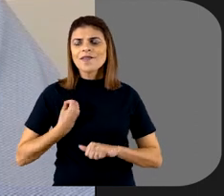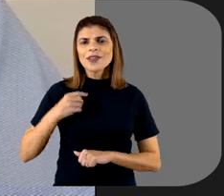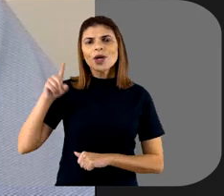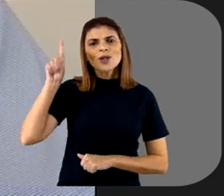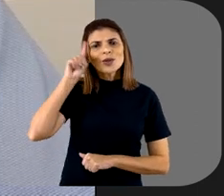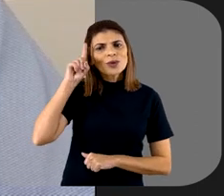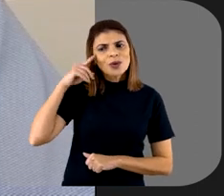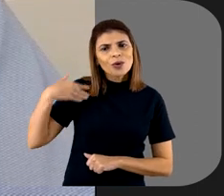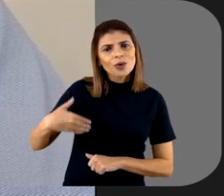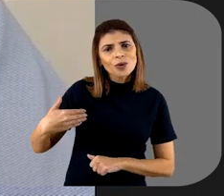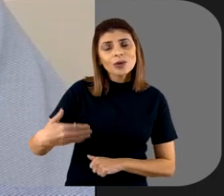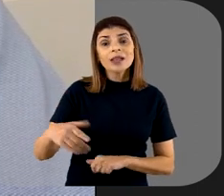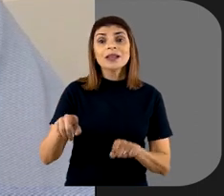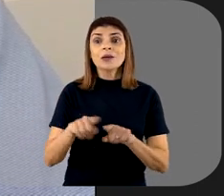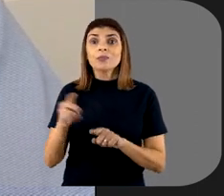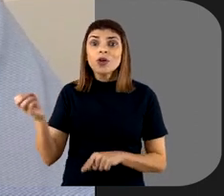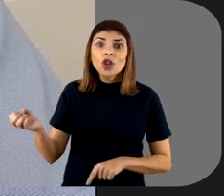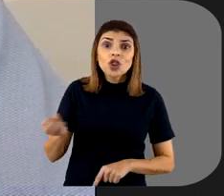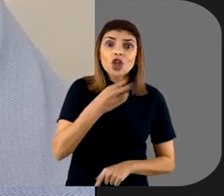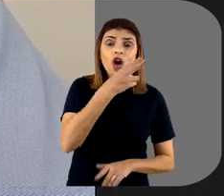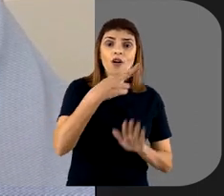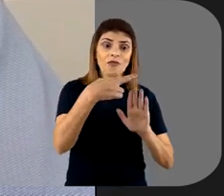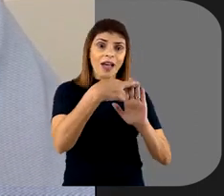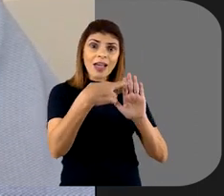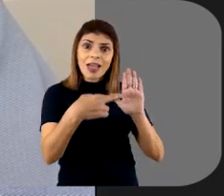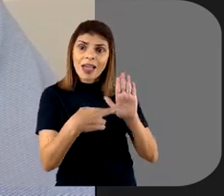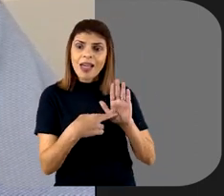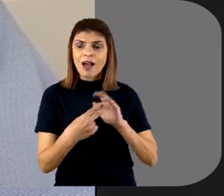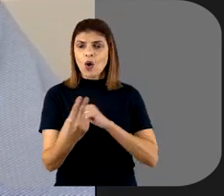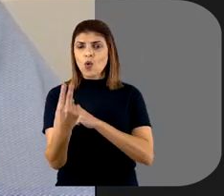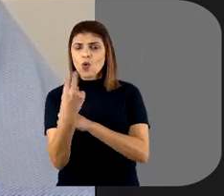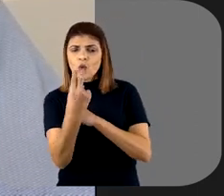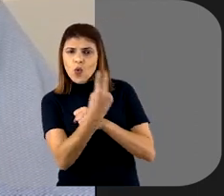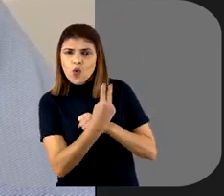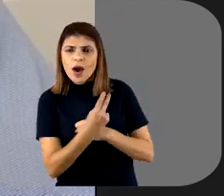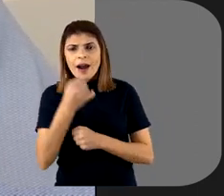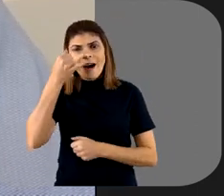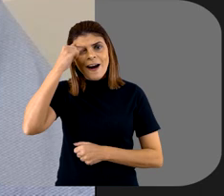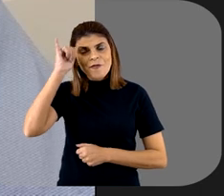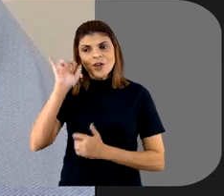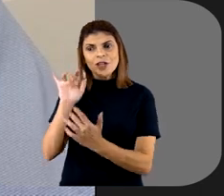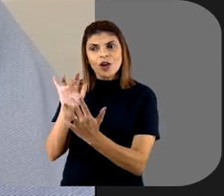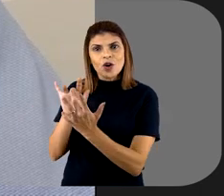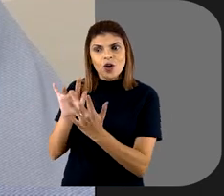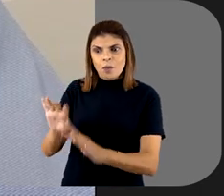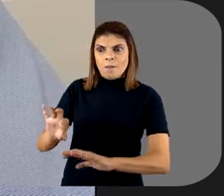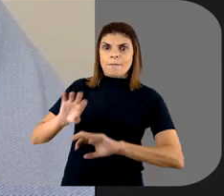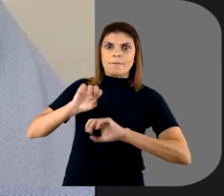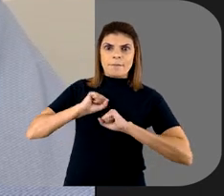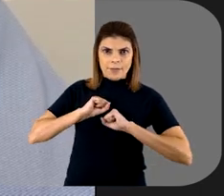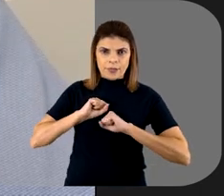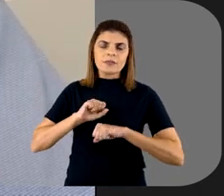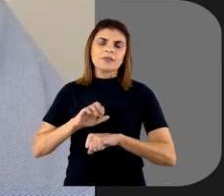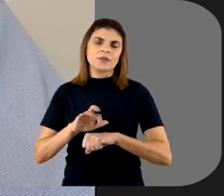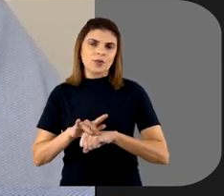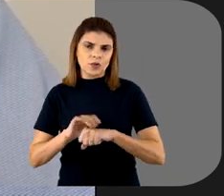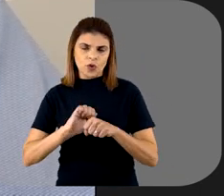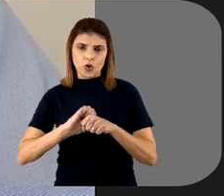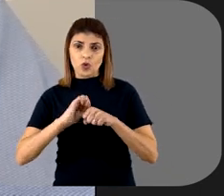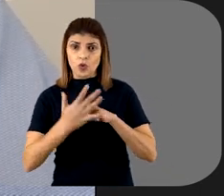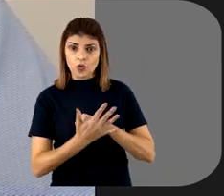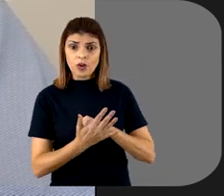na rotina e também as novas normas, né, de cuidados para evitar o contágio.